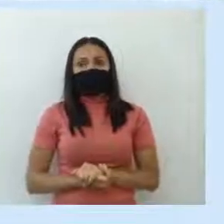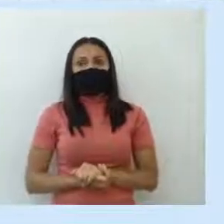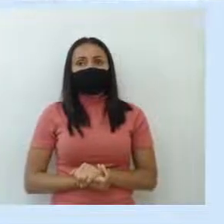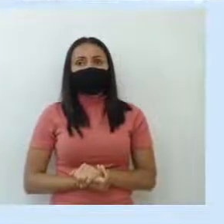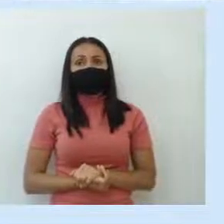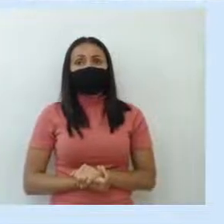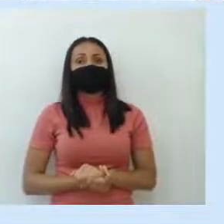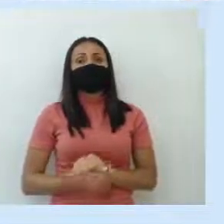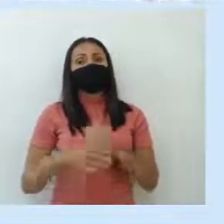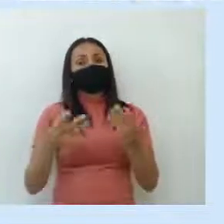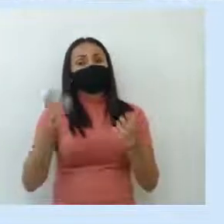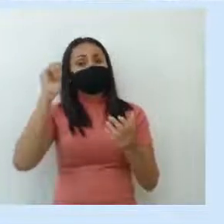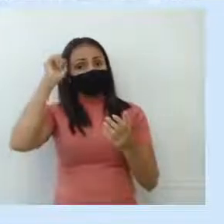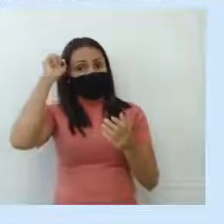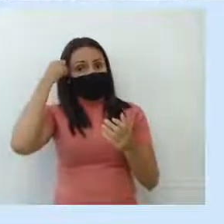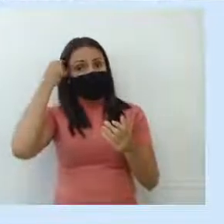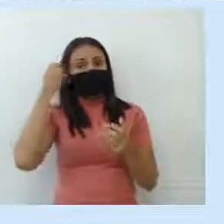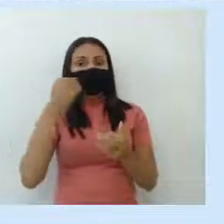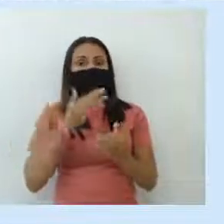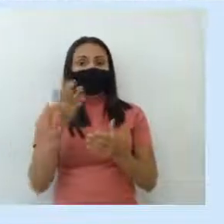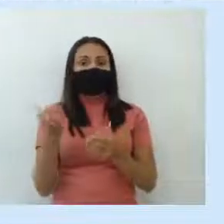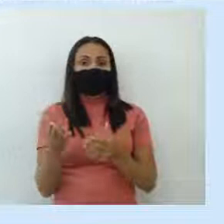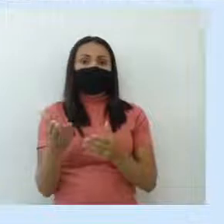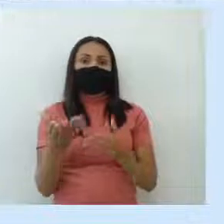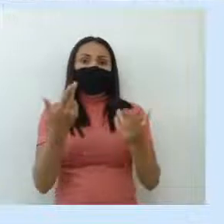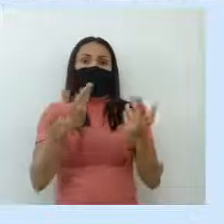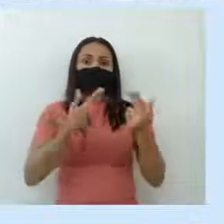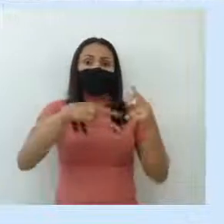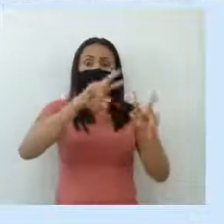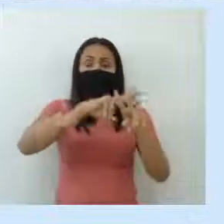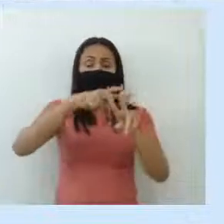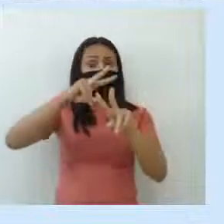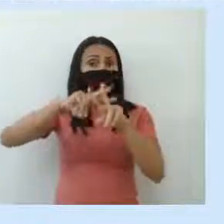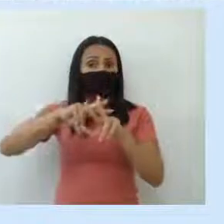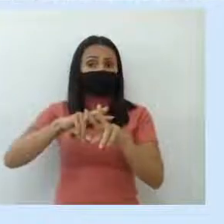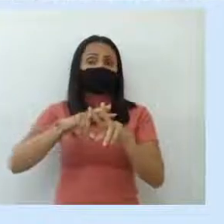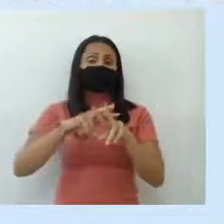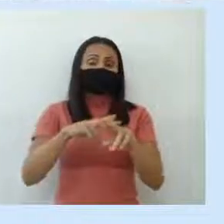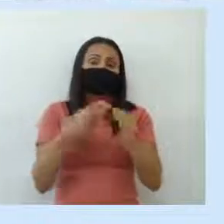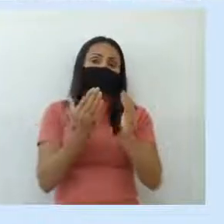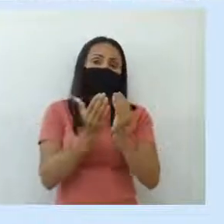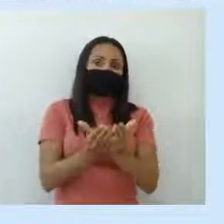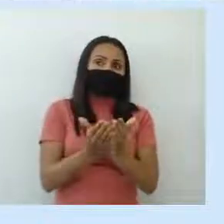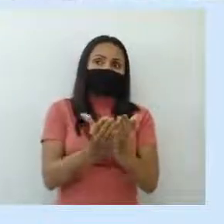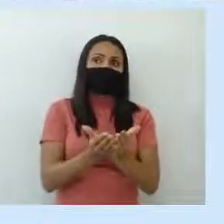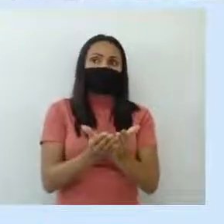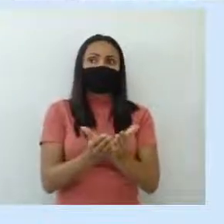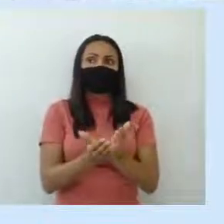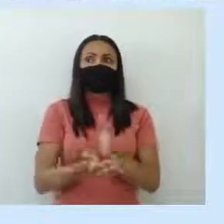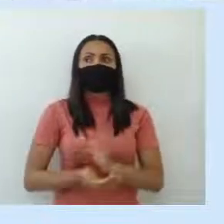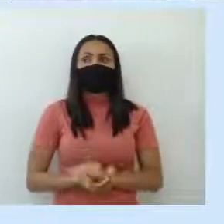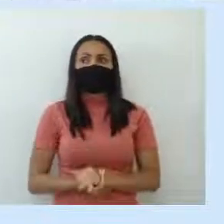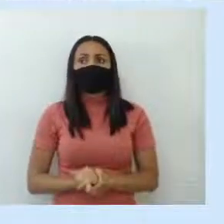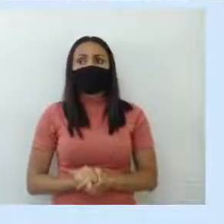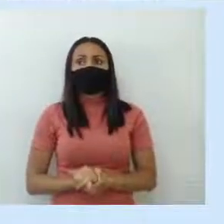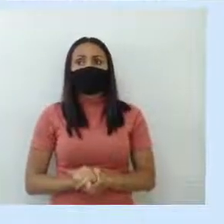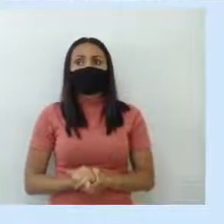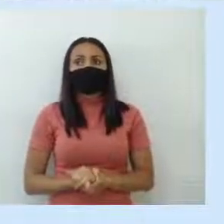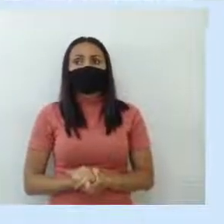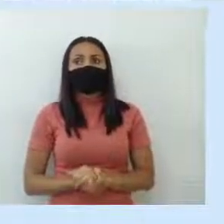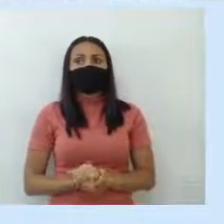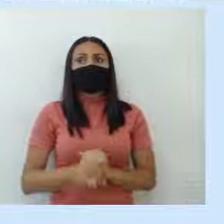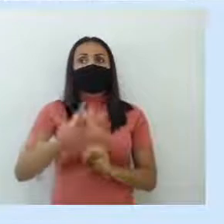os escravos confinados na parte mais insalubre, então viviam na parte mais insalubre do navio. Passavam